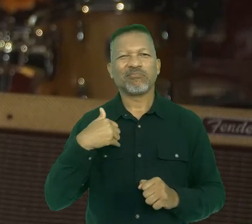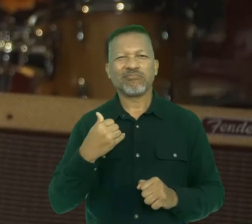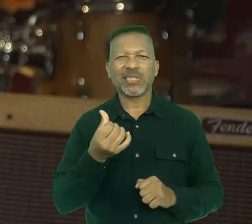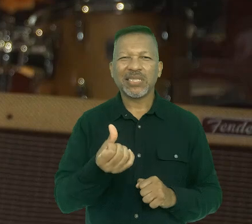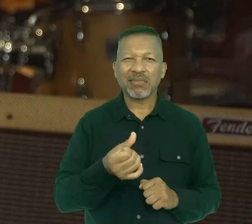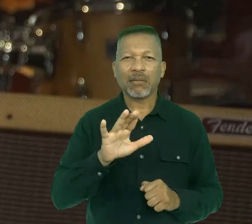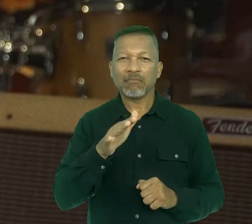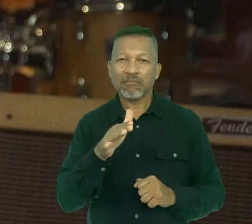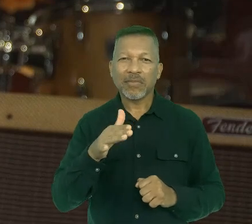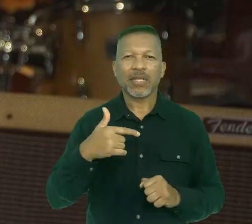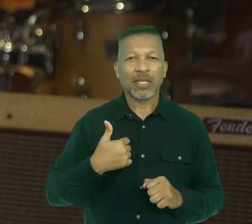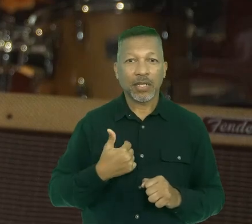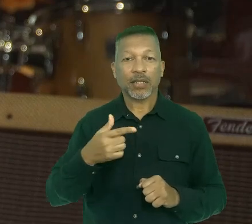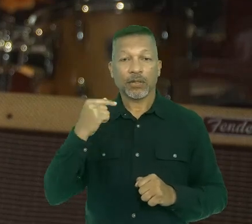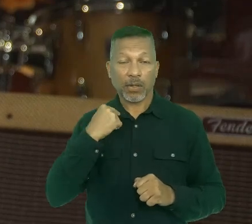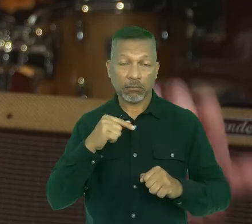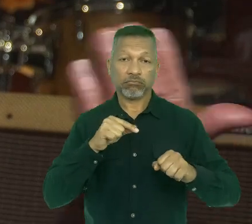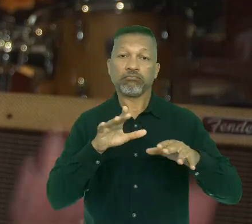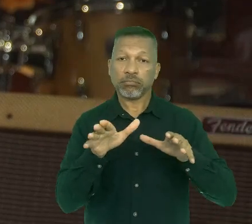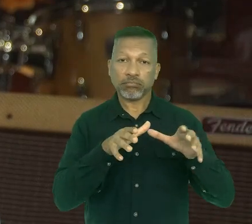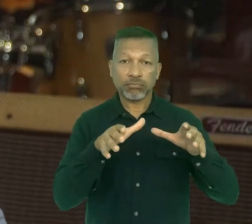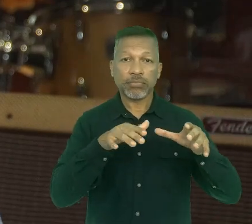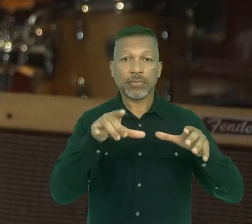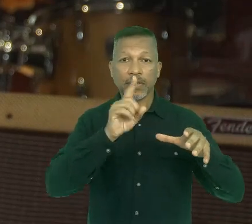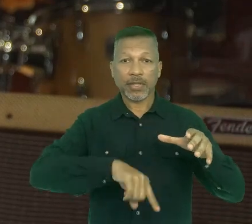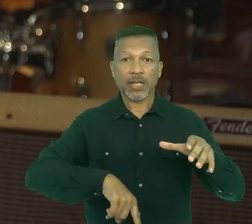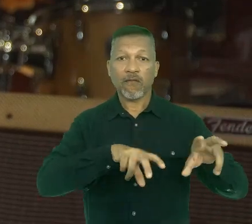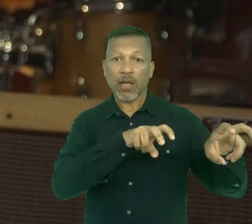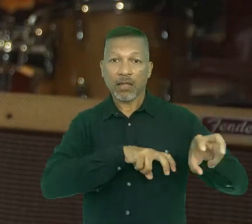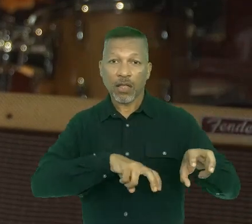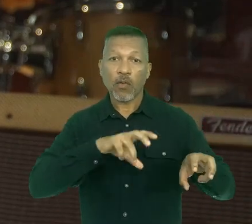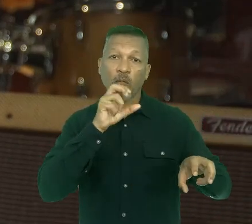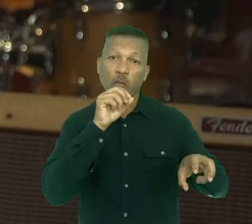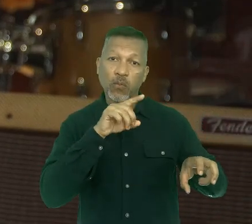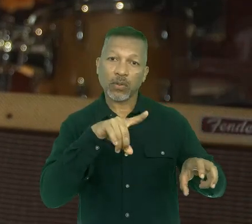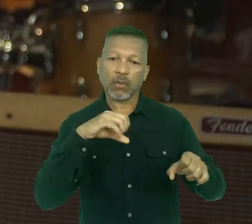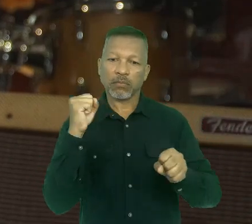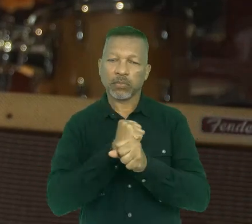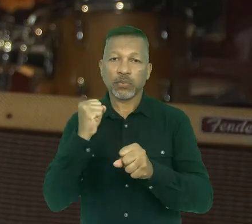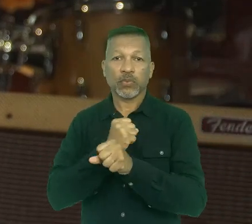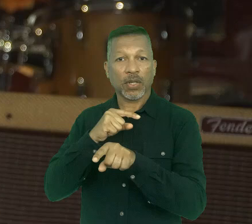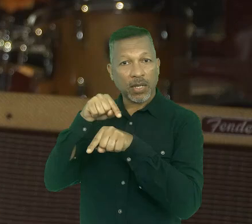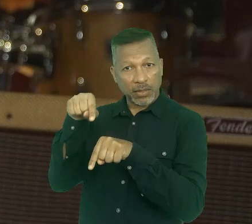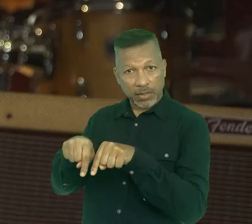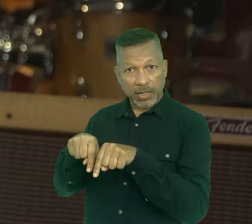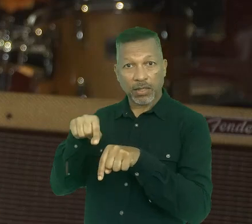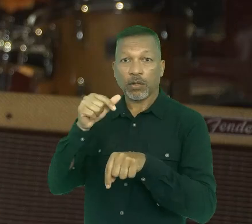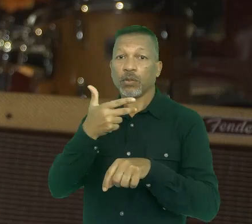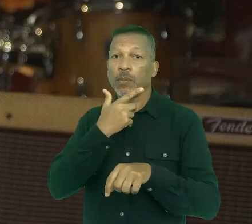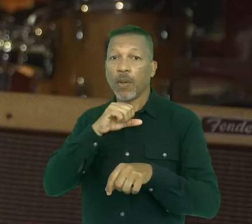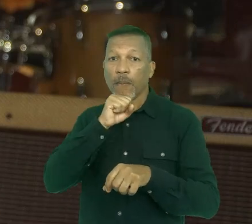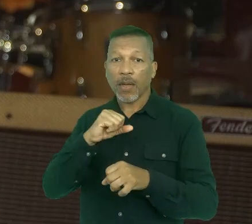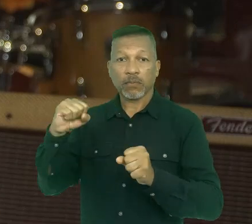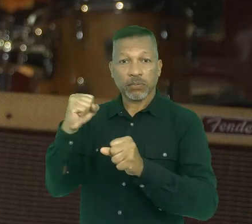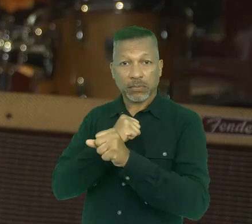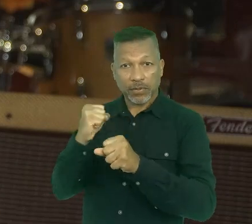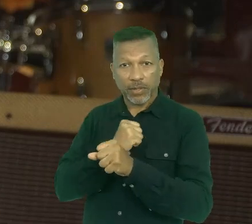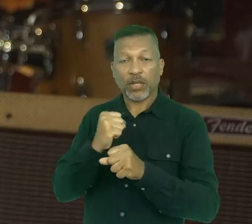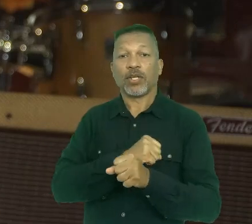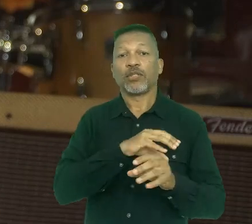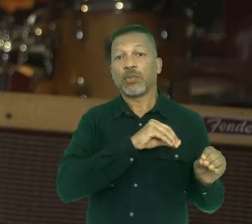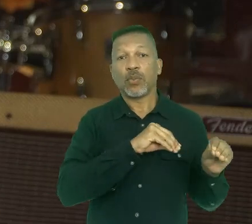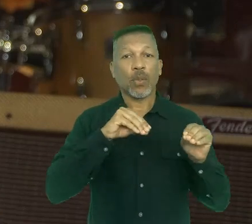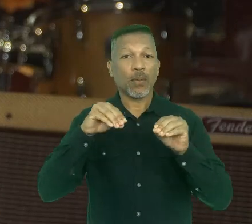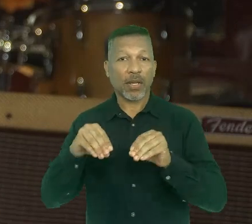anos. Moramos no Jardim Panorama, que era a fazendinha do meu avô, até construir aqui. Quando meu pai construiu, nós já viemos para